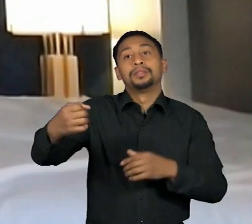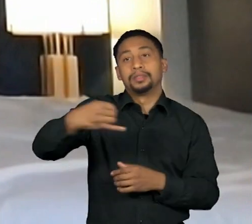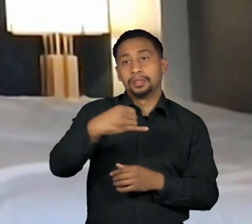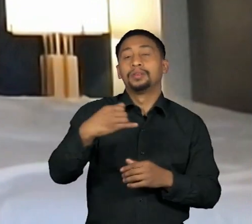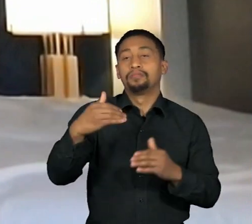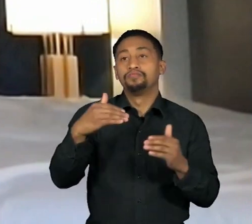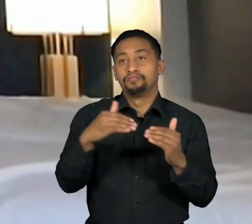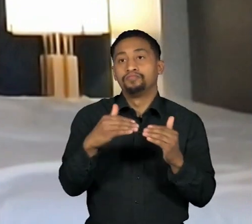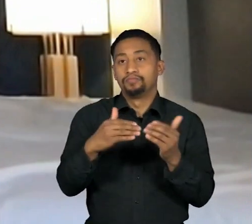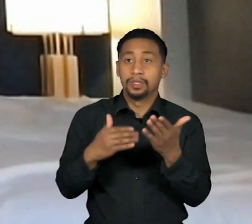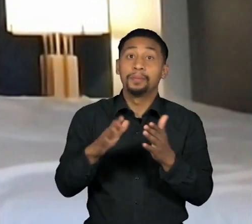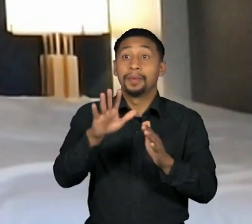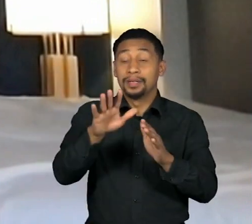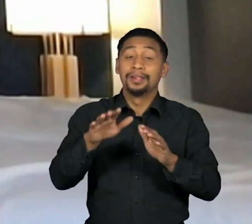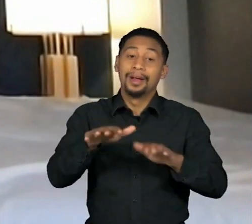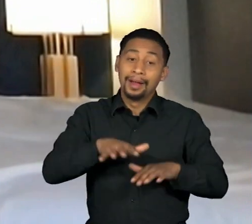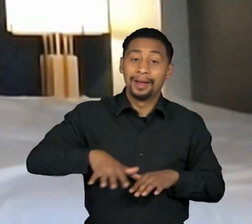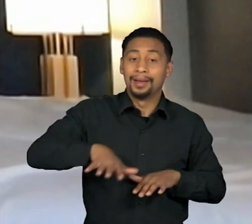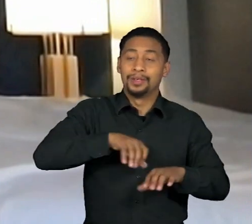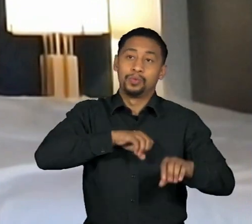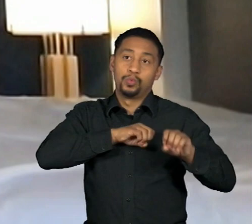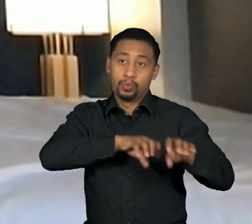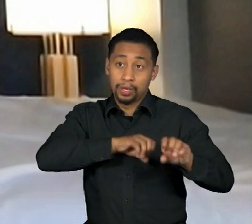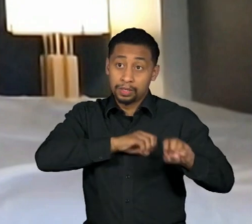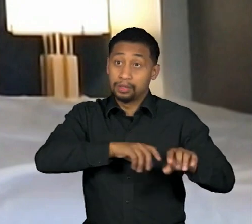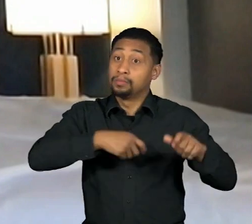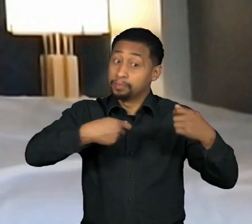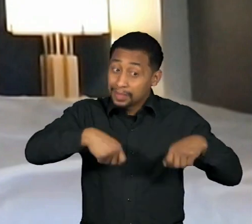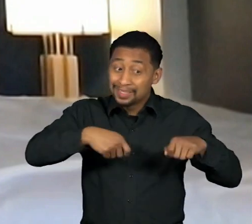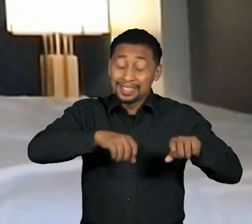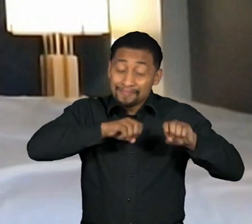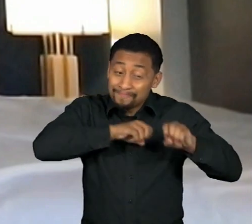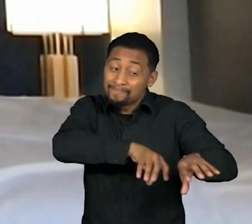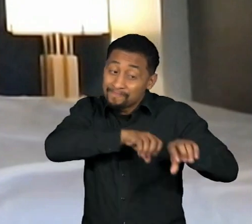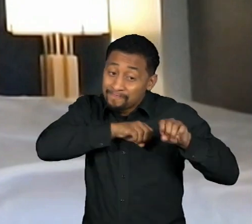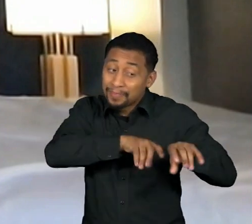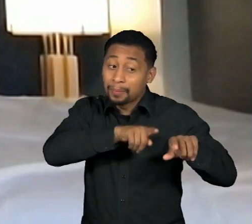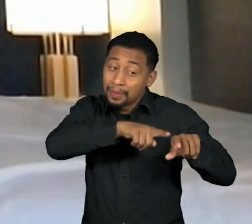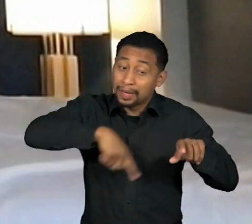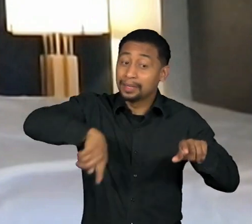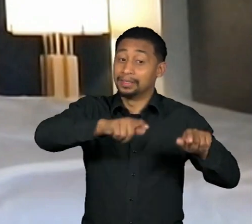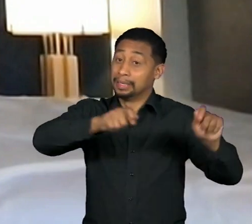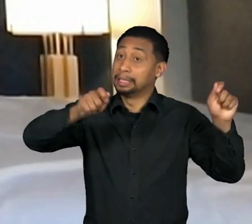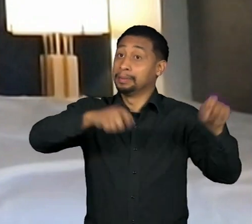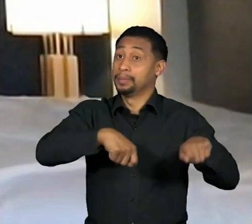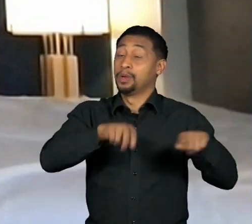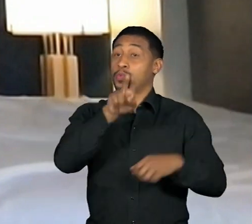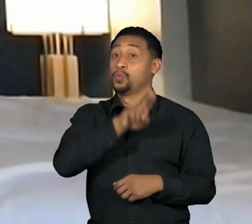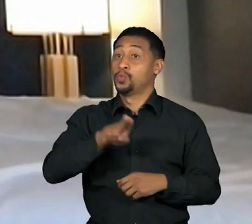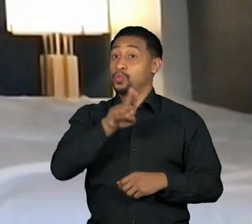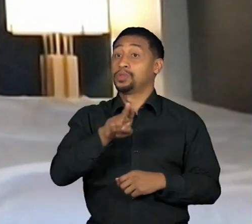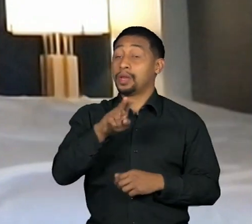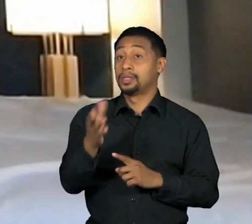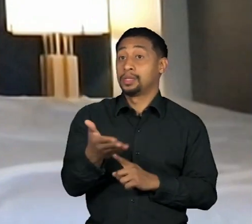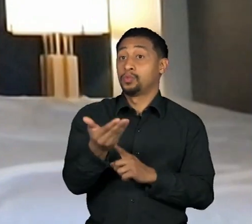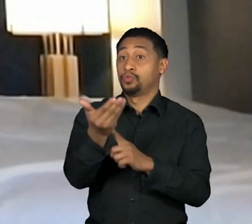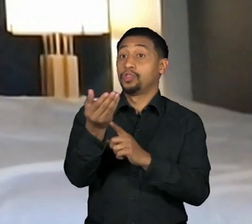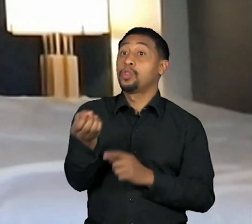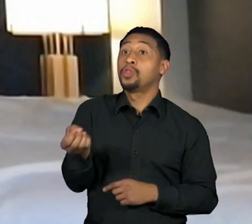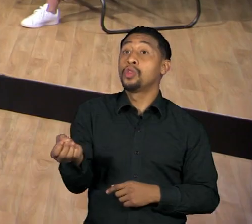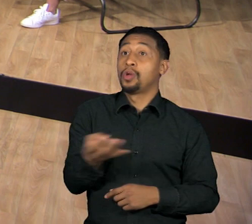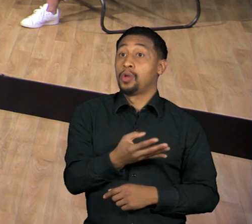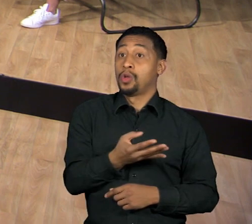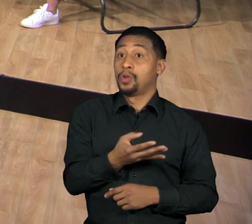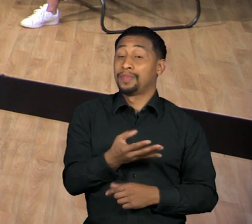São habilidades e competências necessárias para se conviver com a tecnologia atual. Eu nem estou